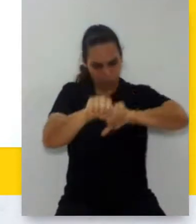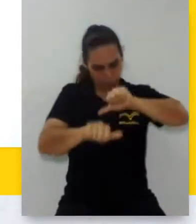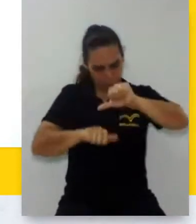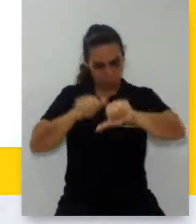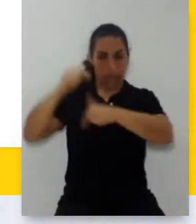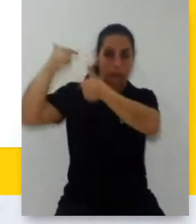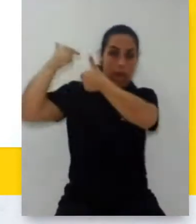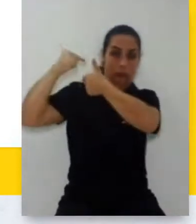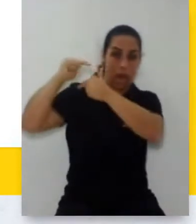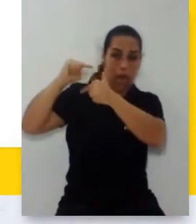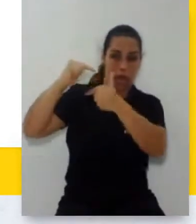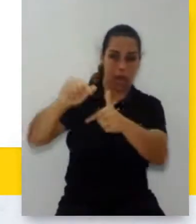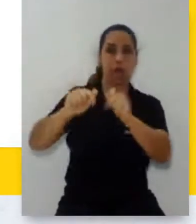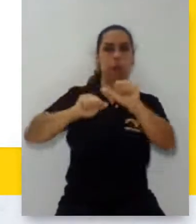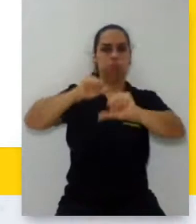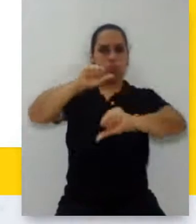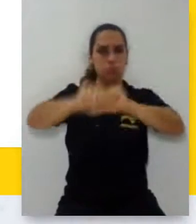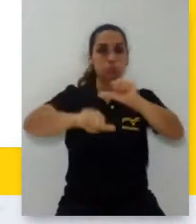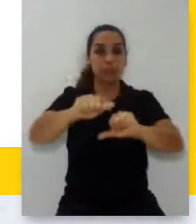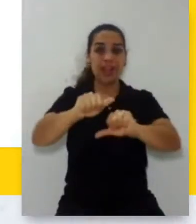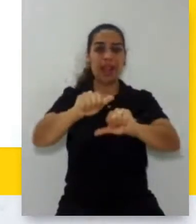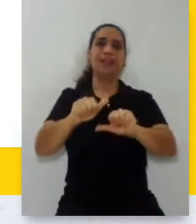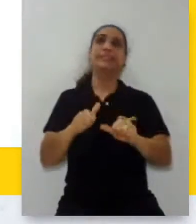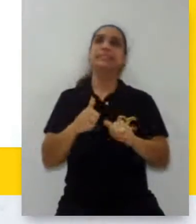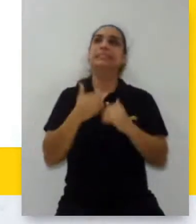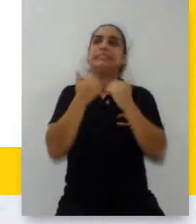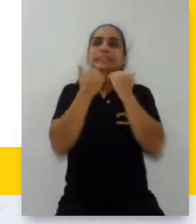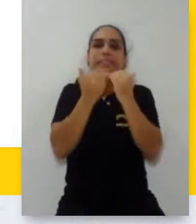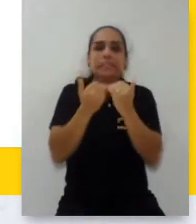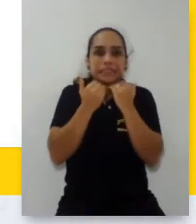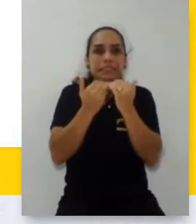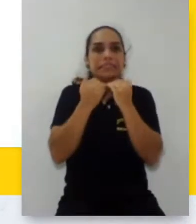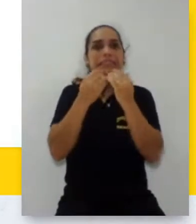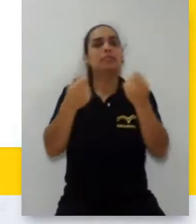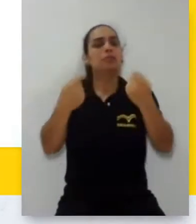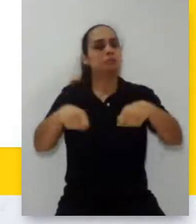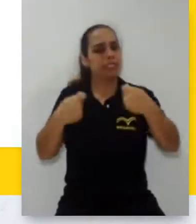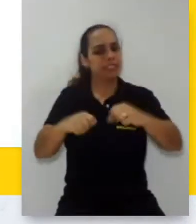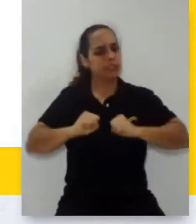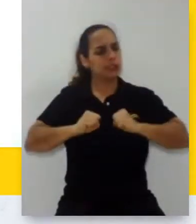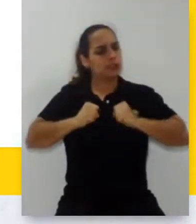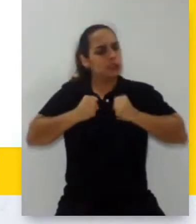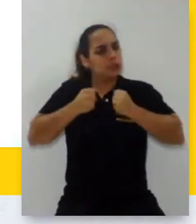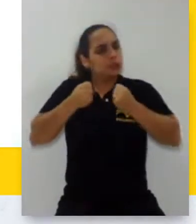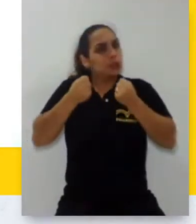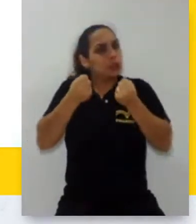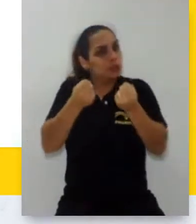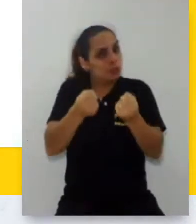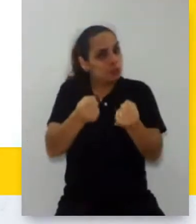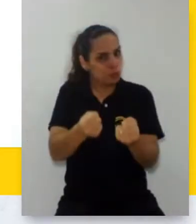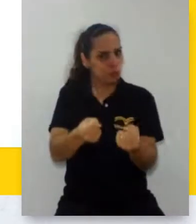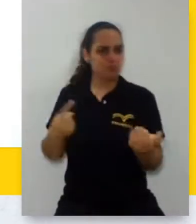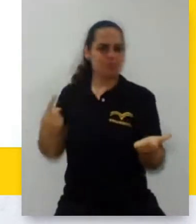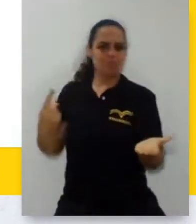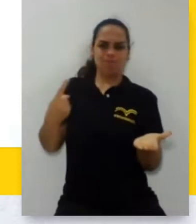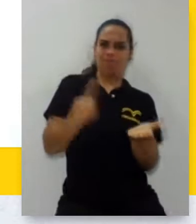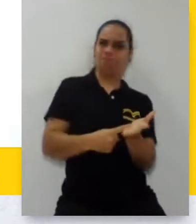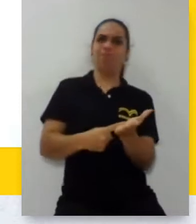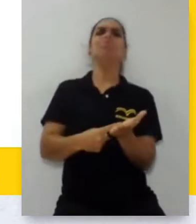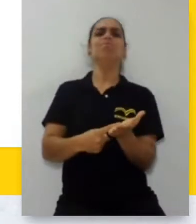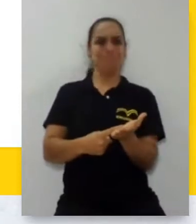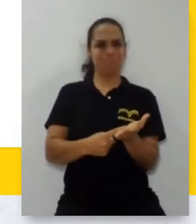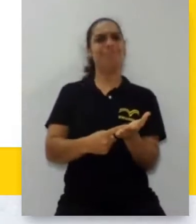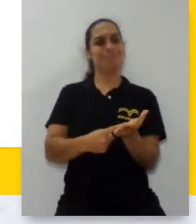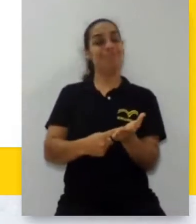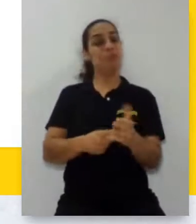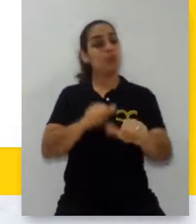empenho, de muita dedicação, muito esforço, para que nós possamos colocar um hábito novo na nossa vida ou